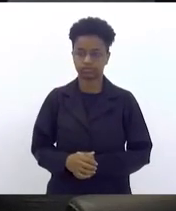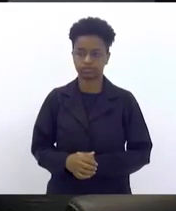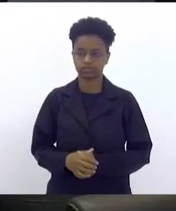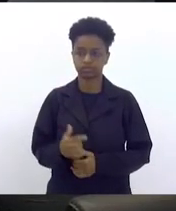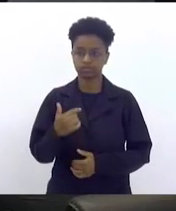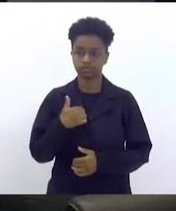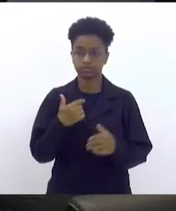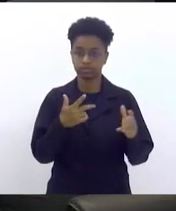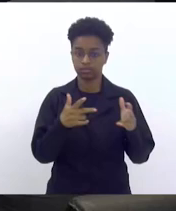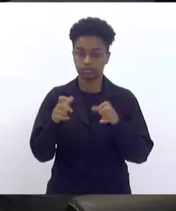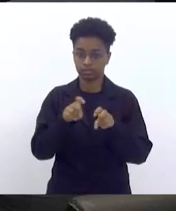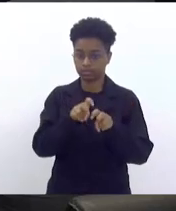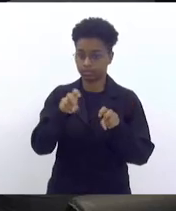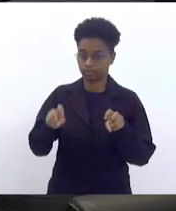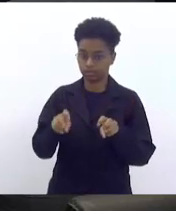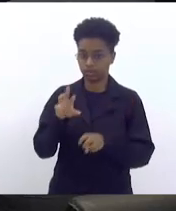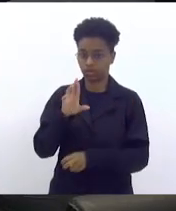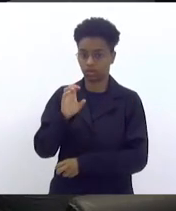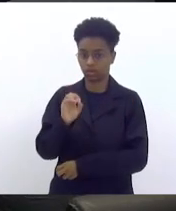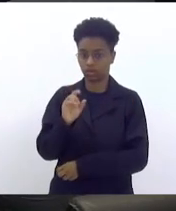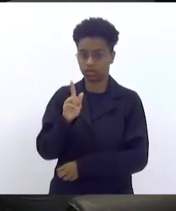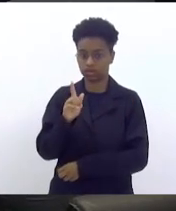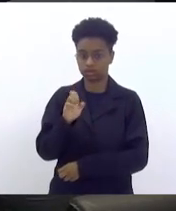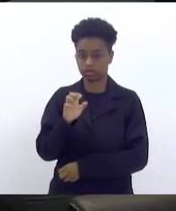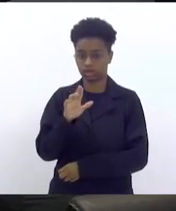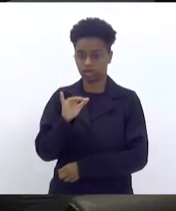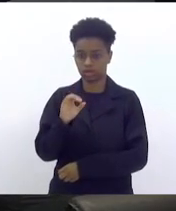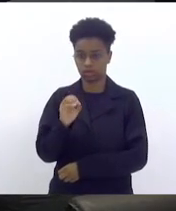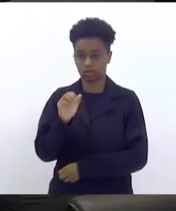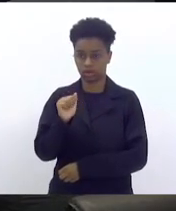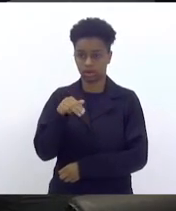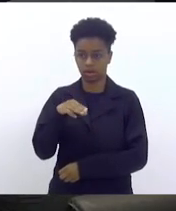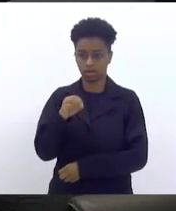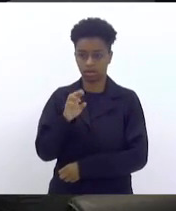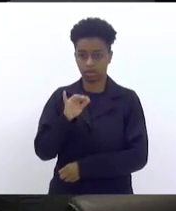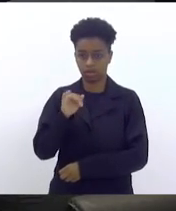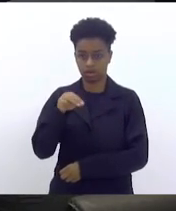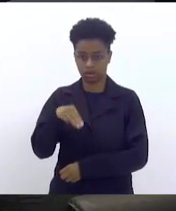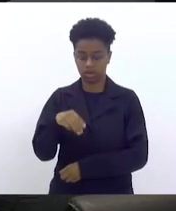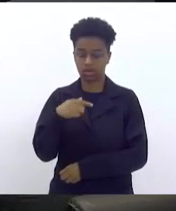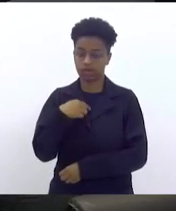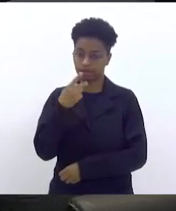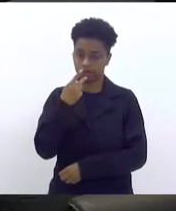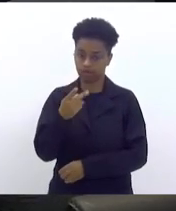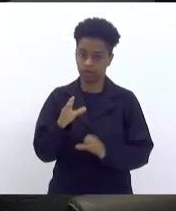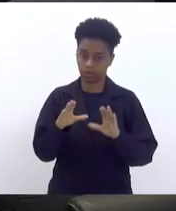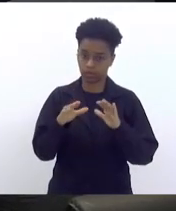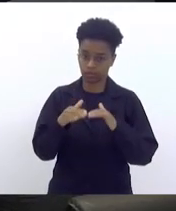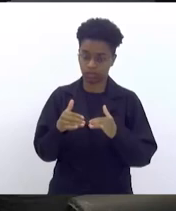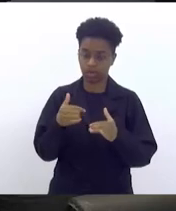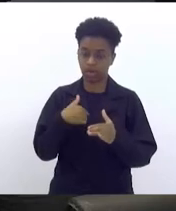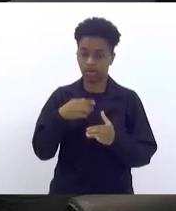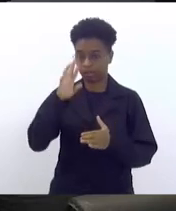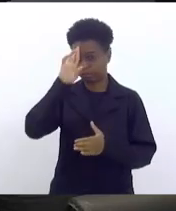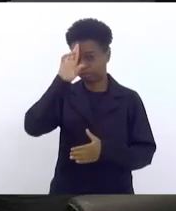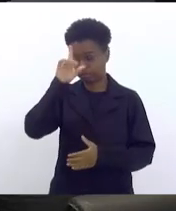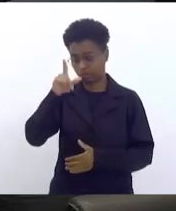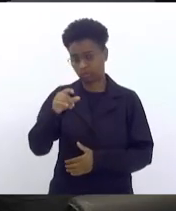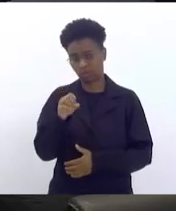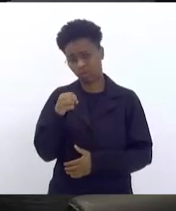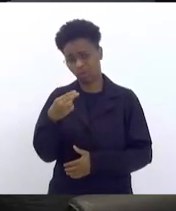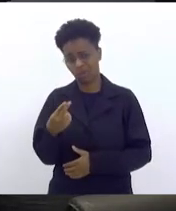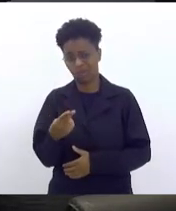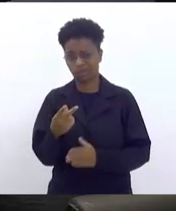na plateia o vereador Rogério Amorim e quando eu fiz menção essa frente Ampla eu cometi um equívoco né ou